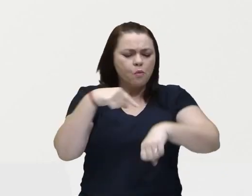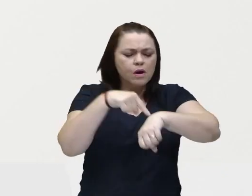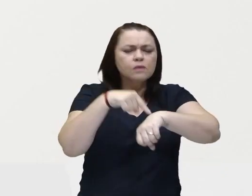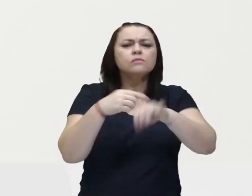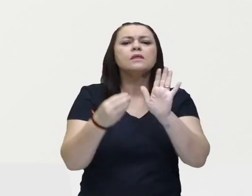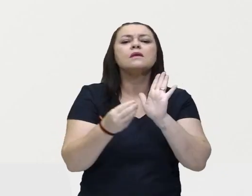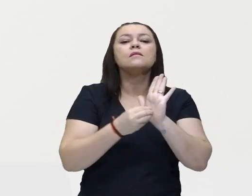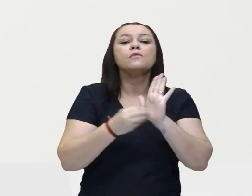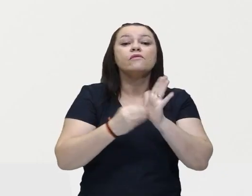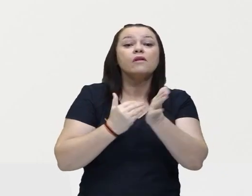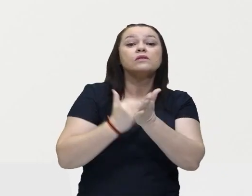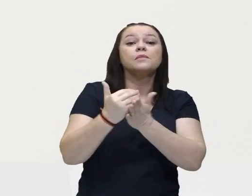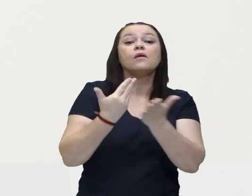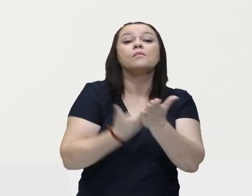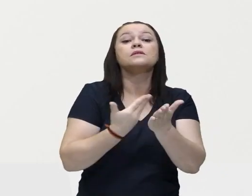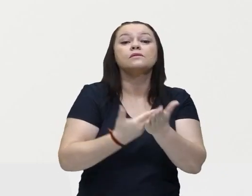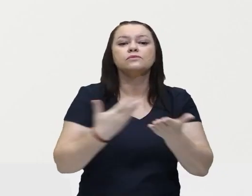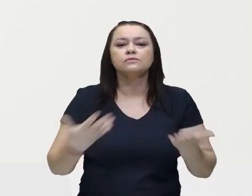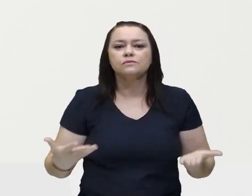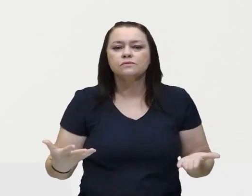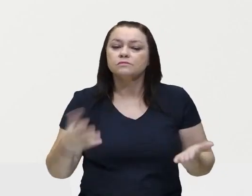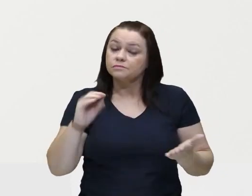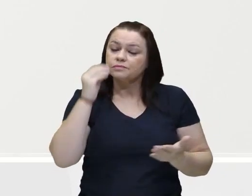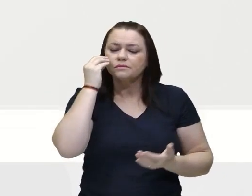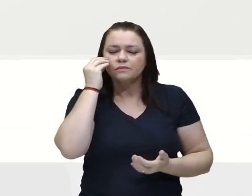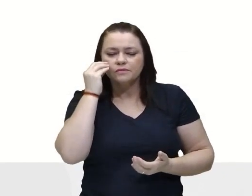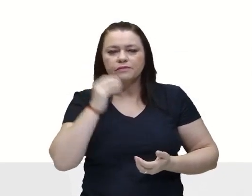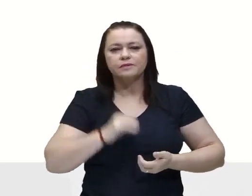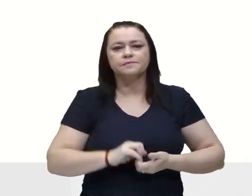chegar ao horário da aula? Então, vamos lá.